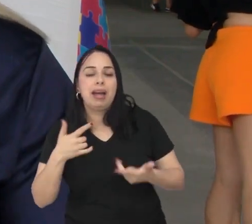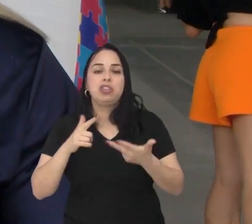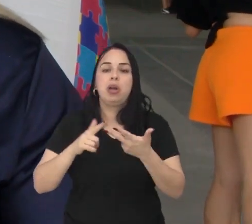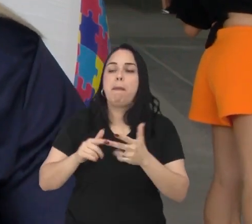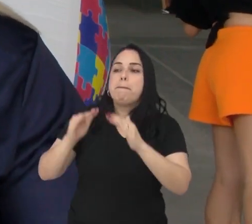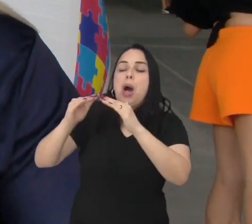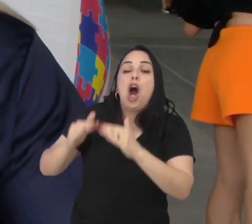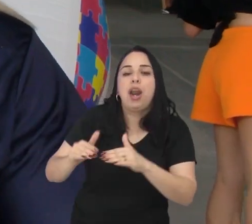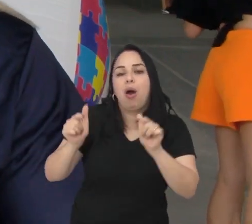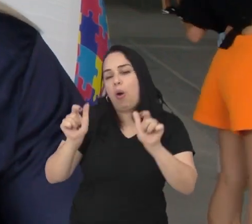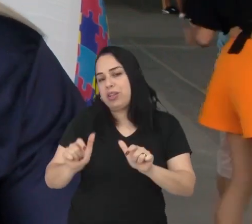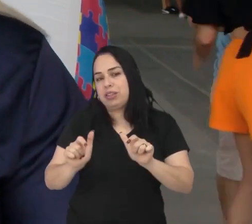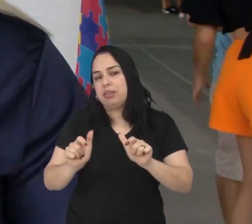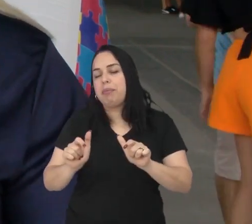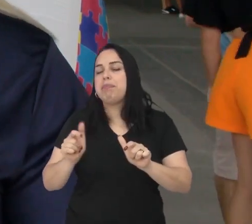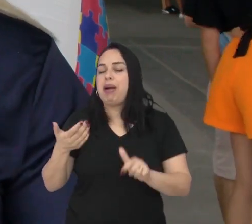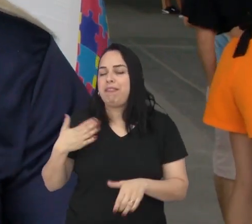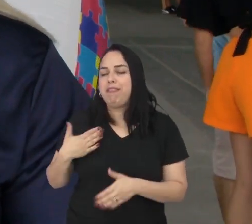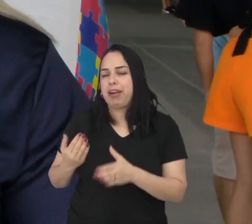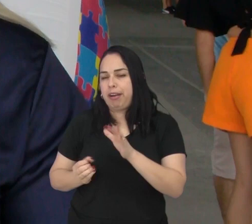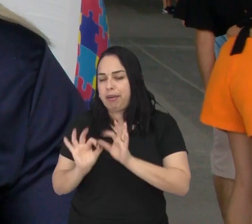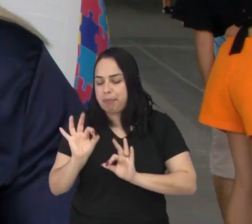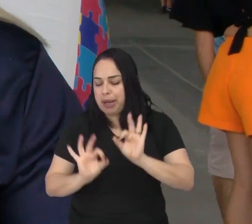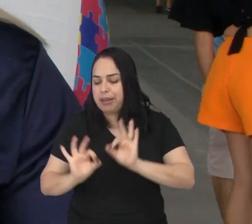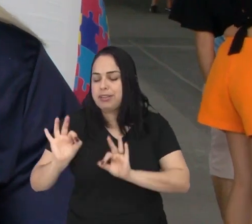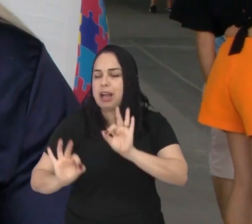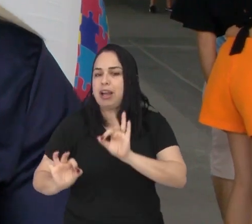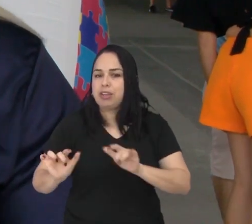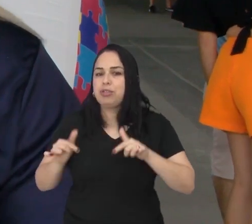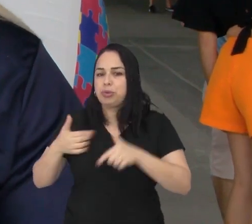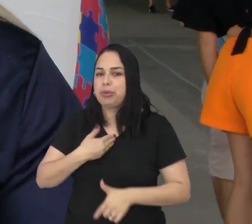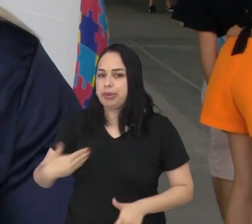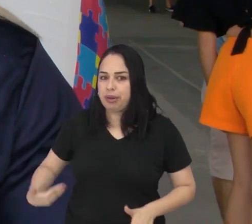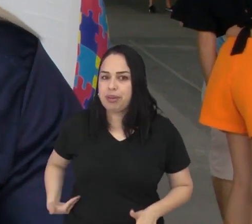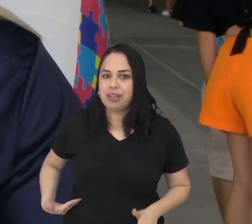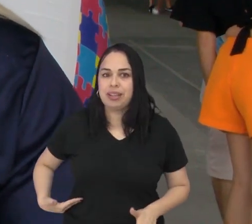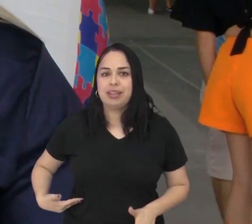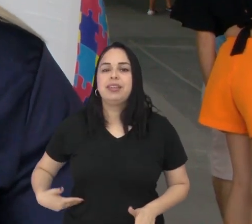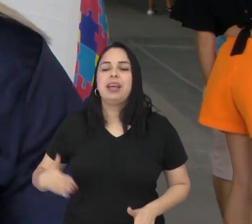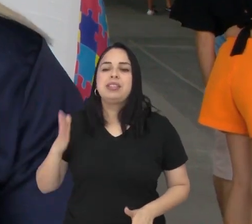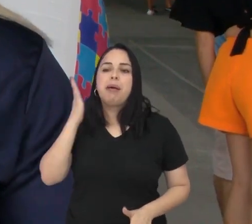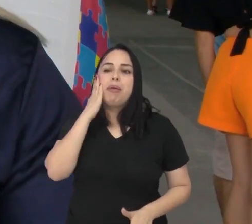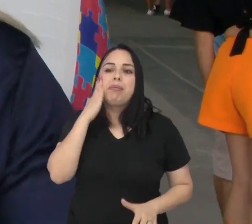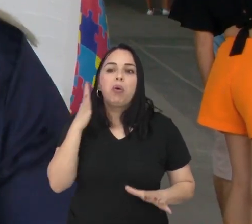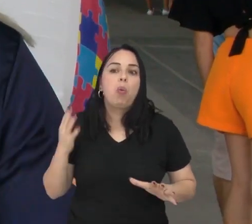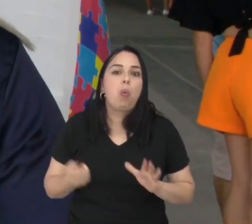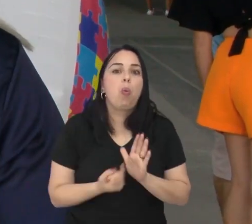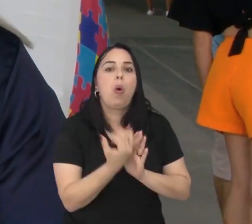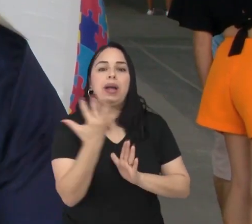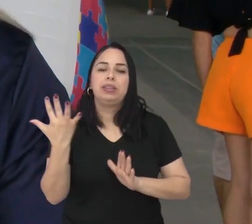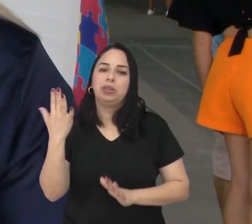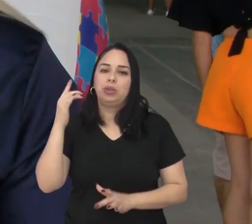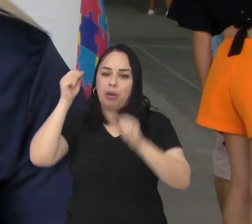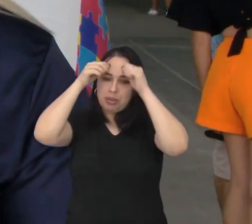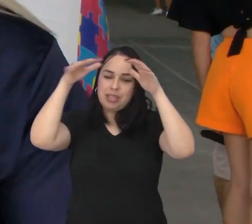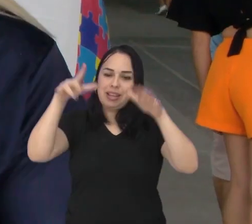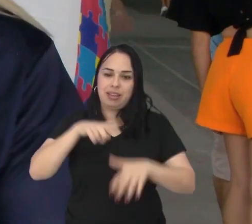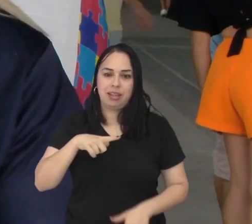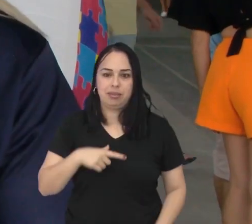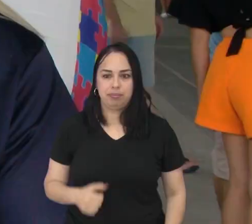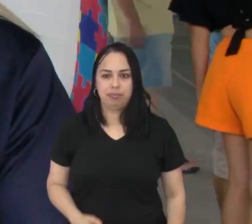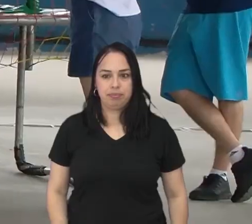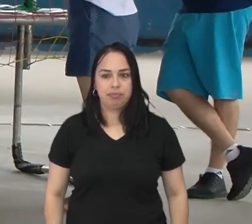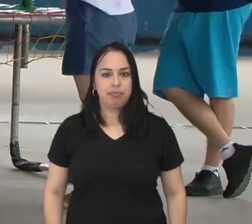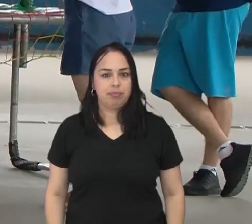os bairros onde eles estão, né? Para a construção de políticas, isso é de extrema importância. A gente acaba tendo um censo do autismo aqui